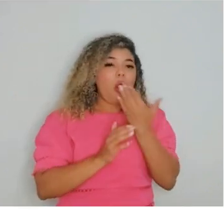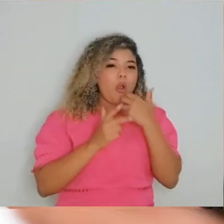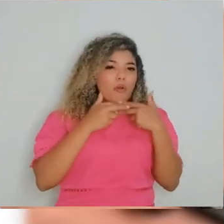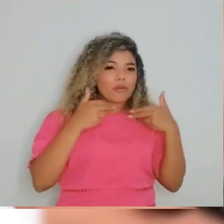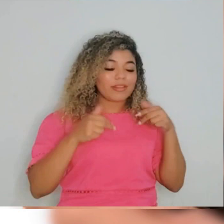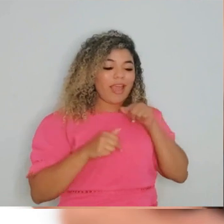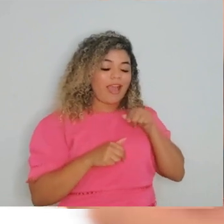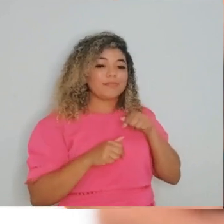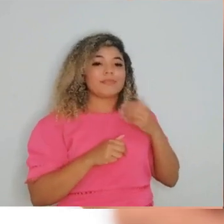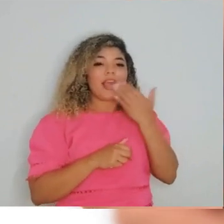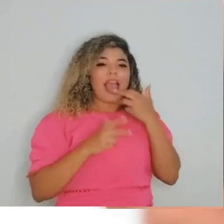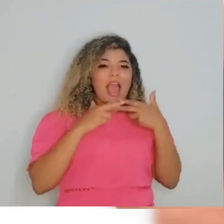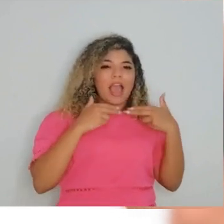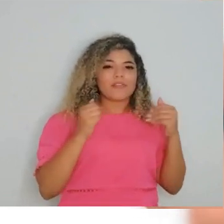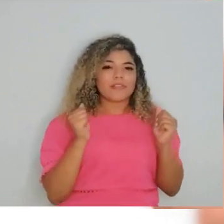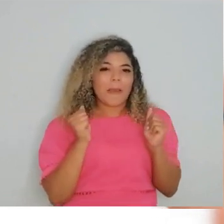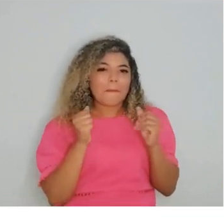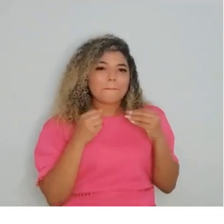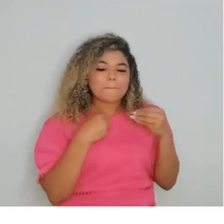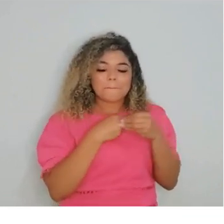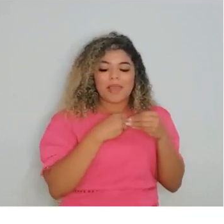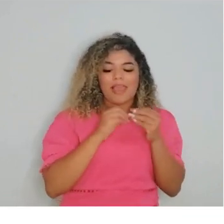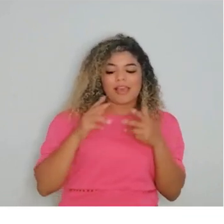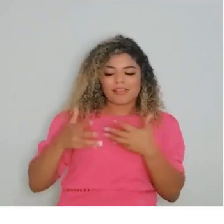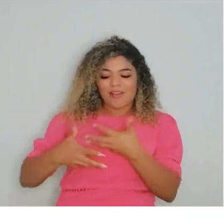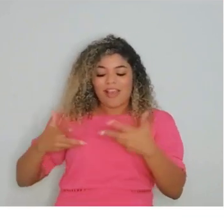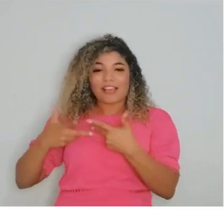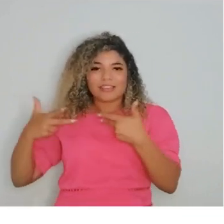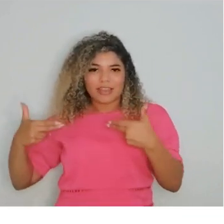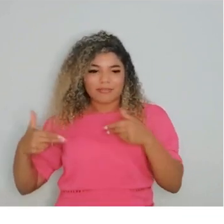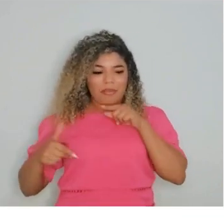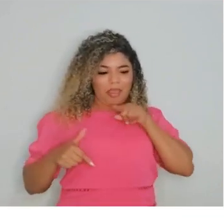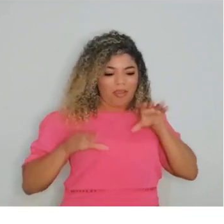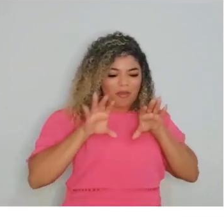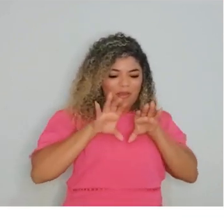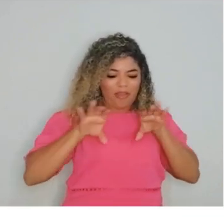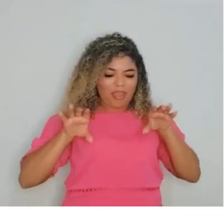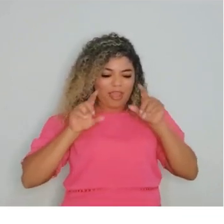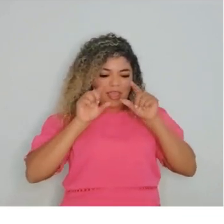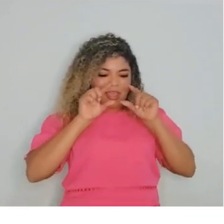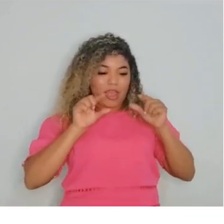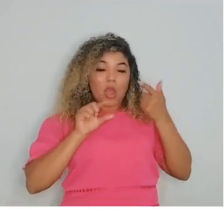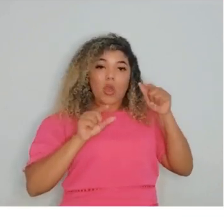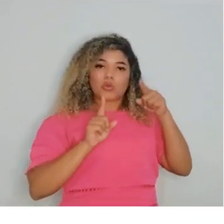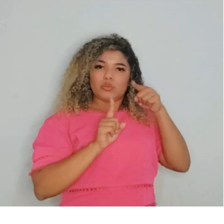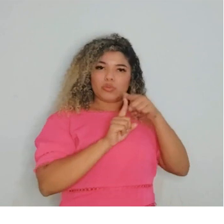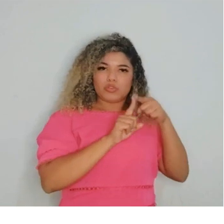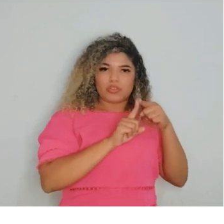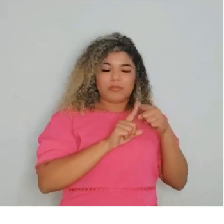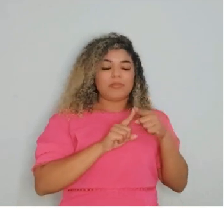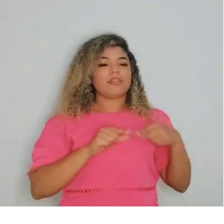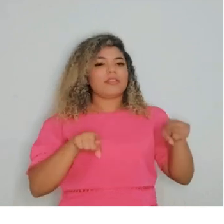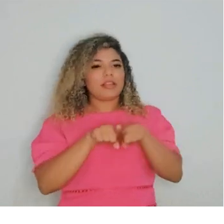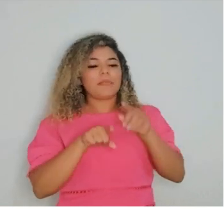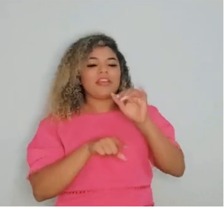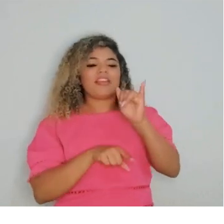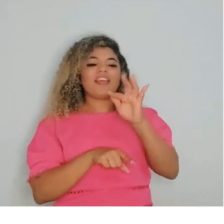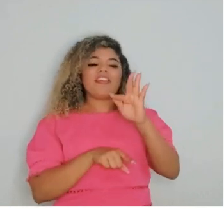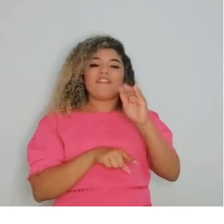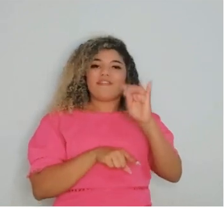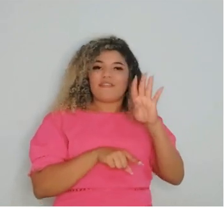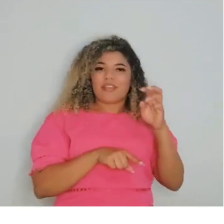das frutas. As frutas estão ao lado das verduras e legumes, representando outro tipo de fonte de